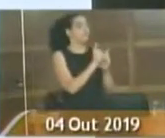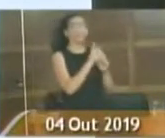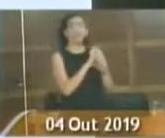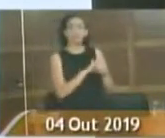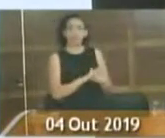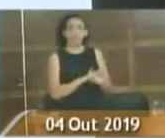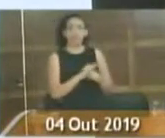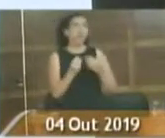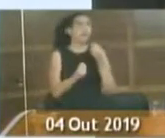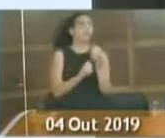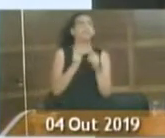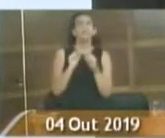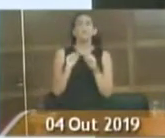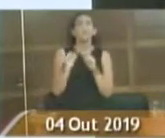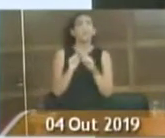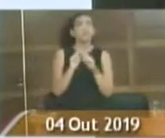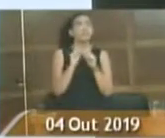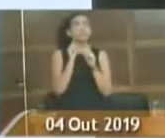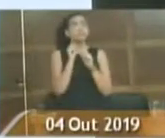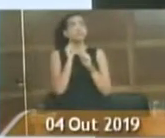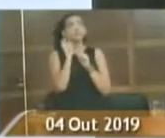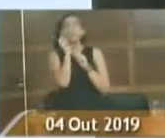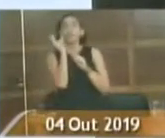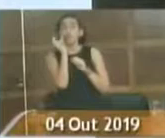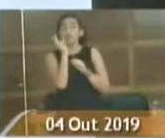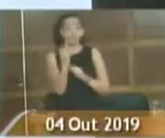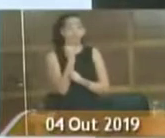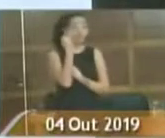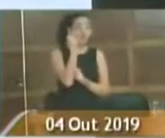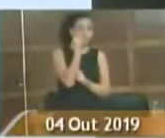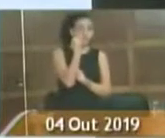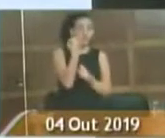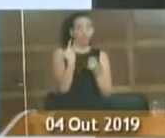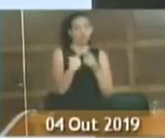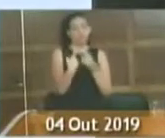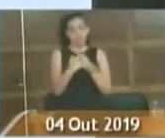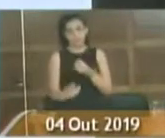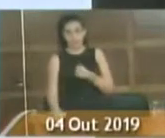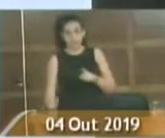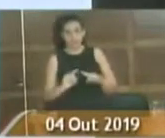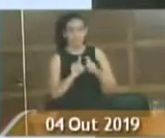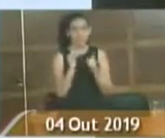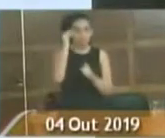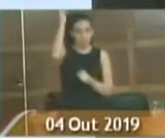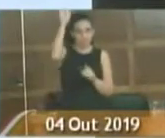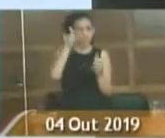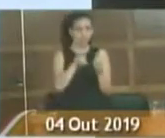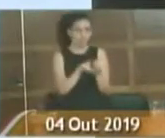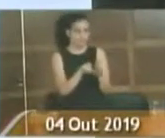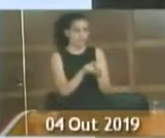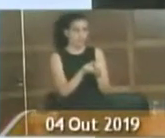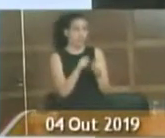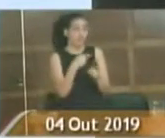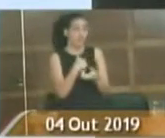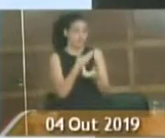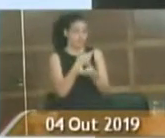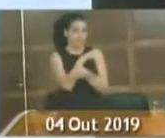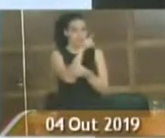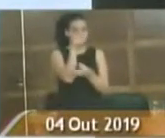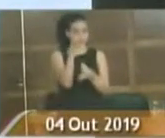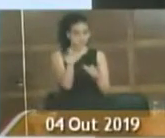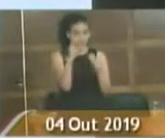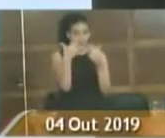é feito o diagnóstico da esporotricose? Isso é importante, tem criança aqui, mas tem adulto também, e eu queria até que vocês